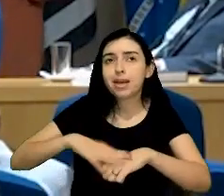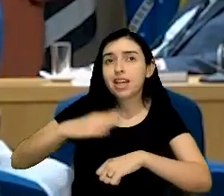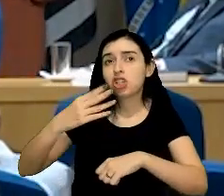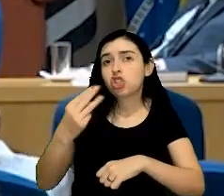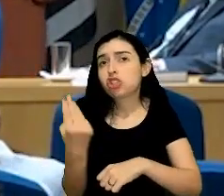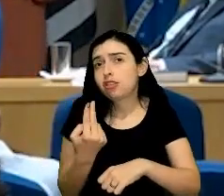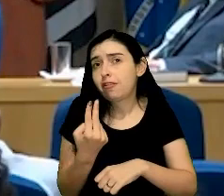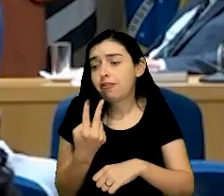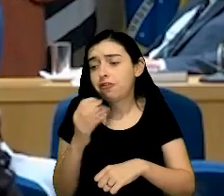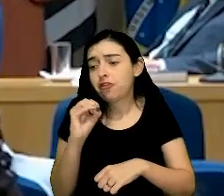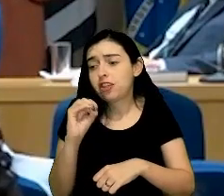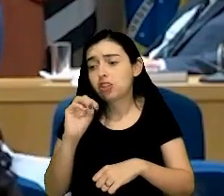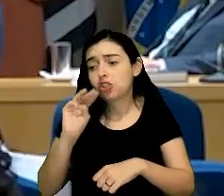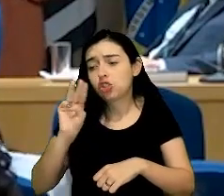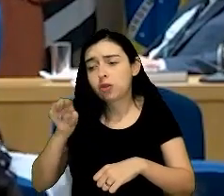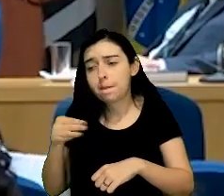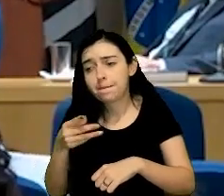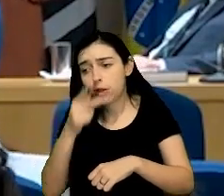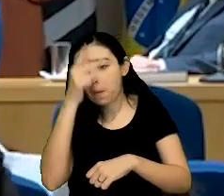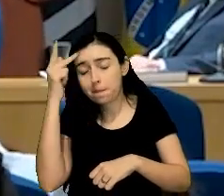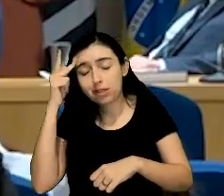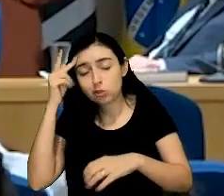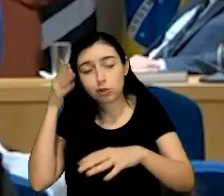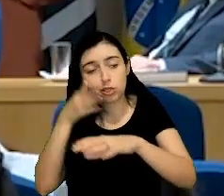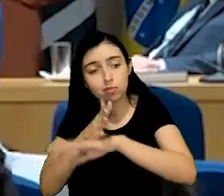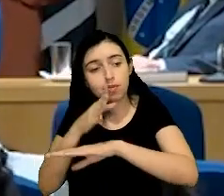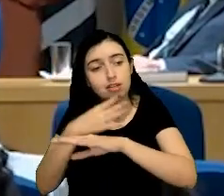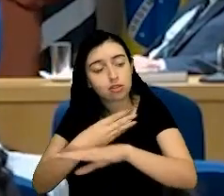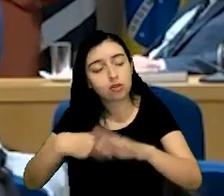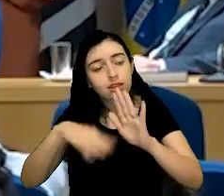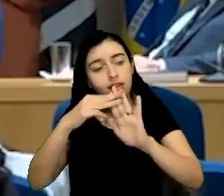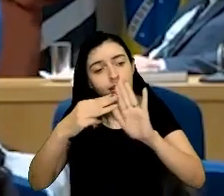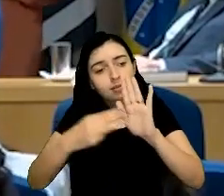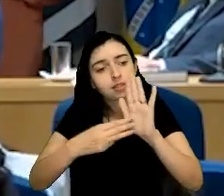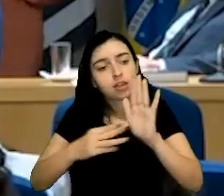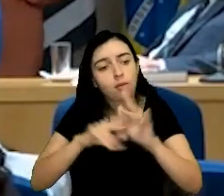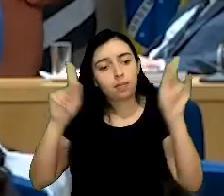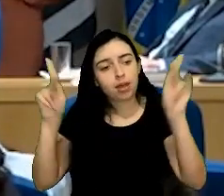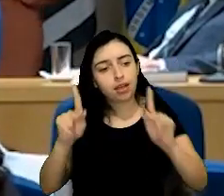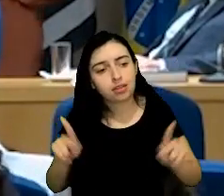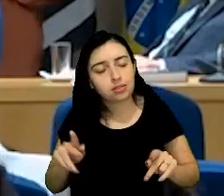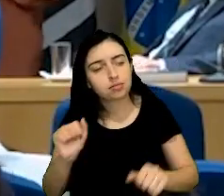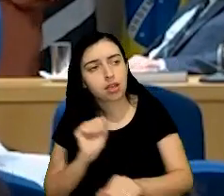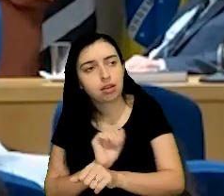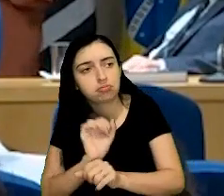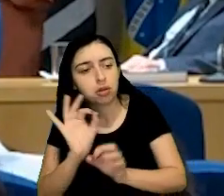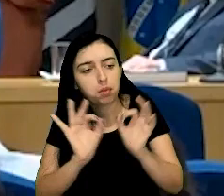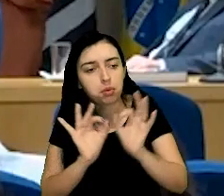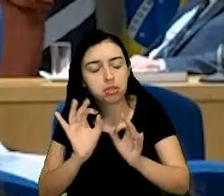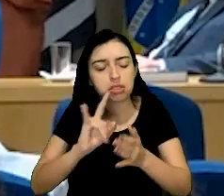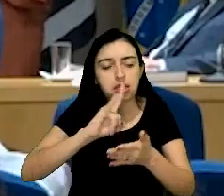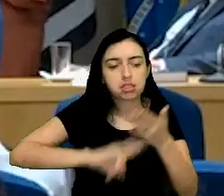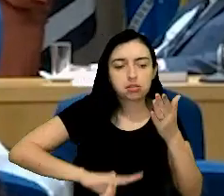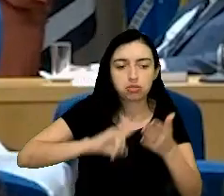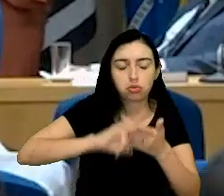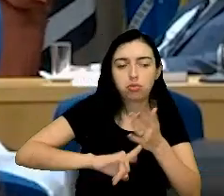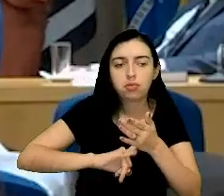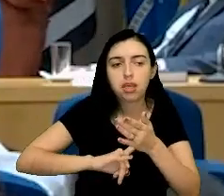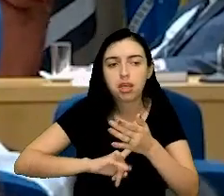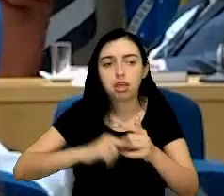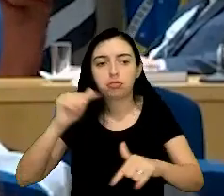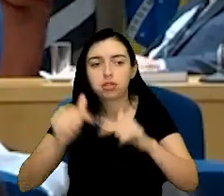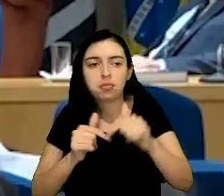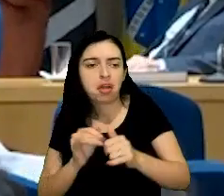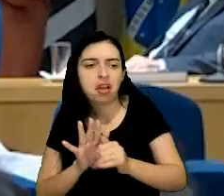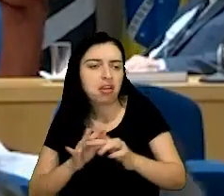Missão Paz, quer seja para permanecer alguns dias, para documentação, trabalho e etc. Então, para mostrar como